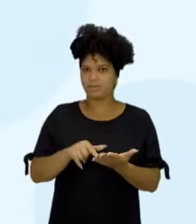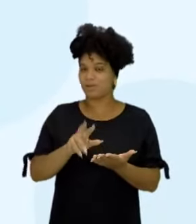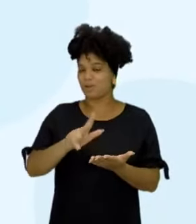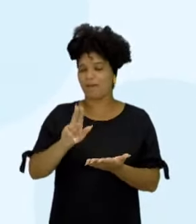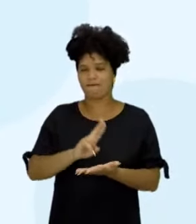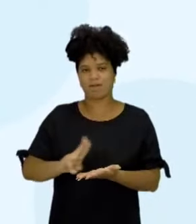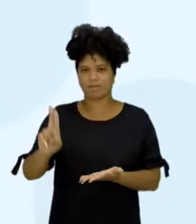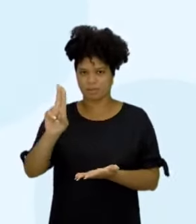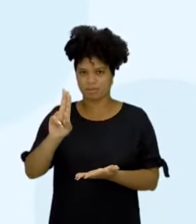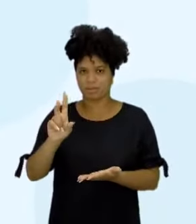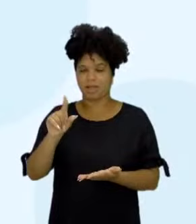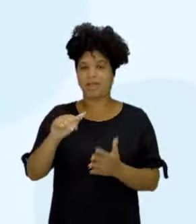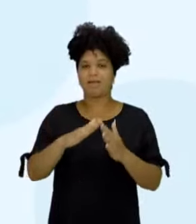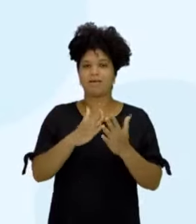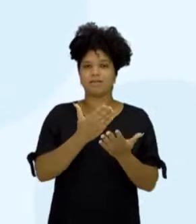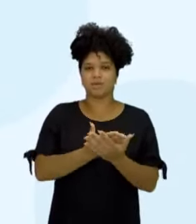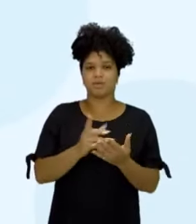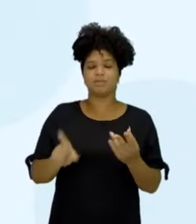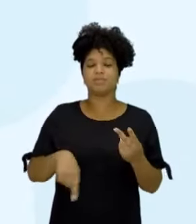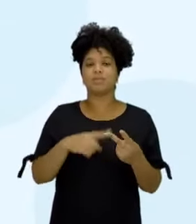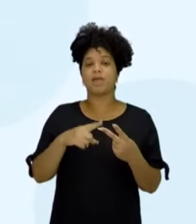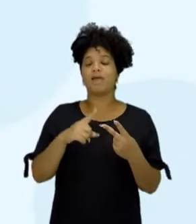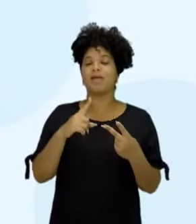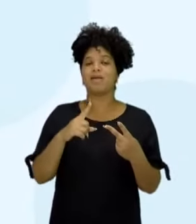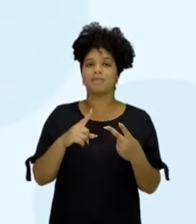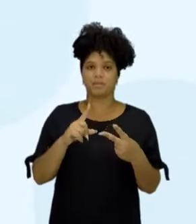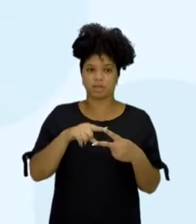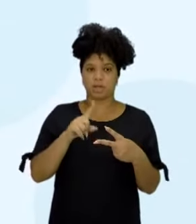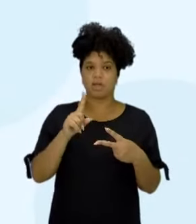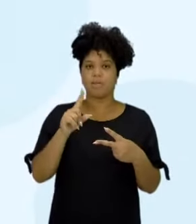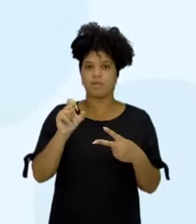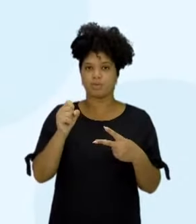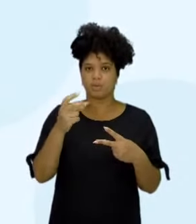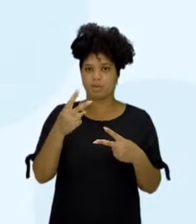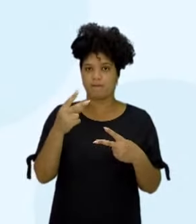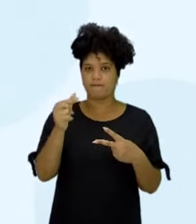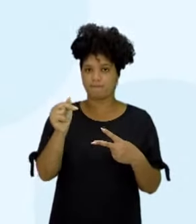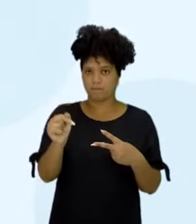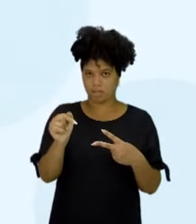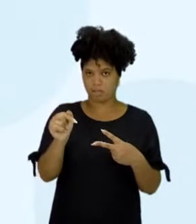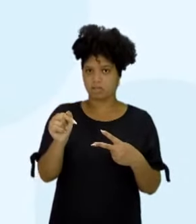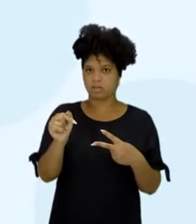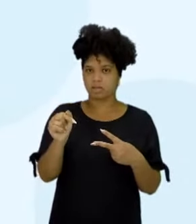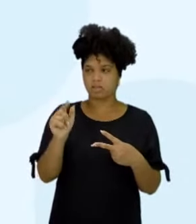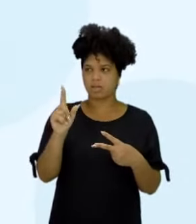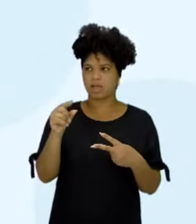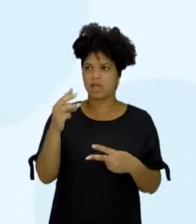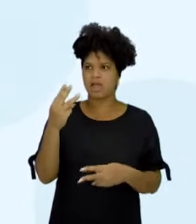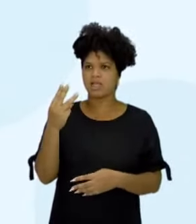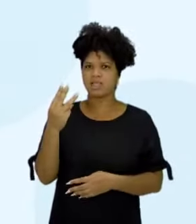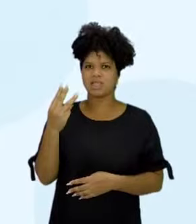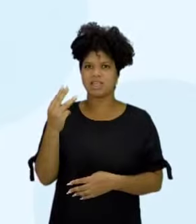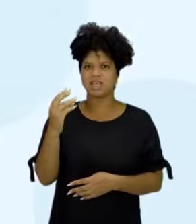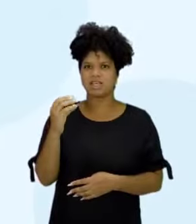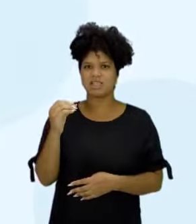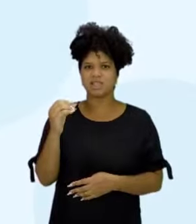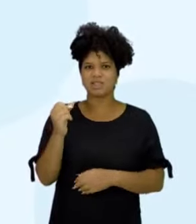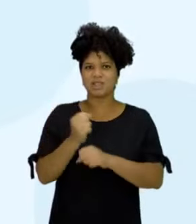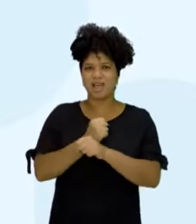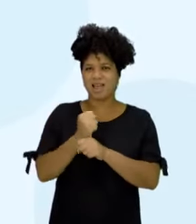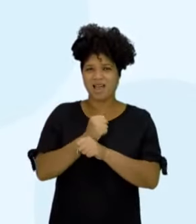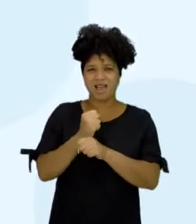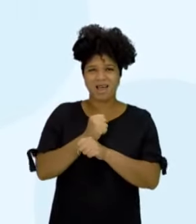é a faculdade, tá? Em 1827. Se a gente pensar, Lã, 300 anos depois. A